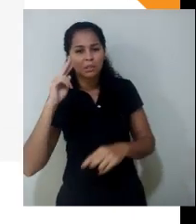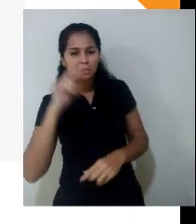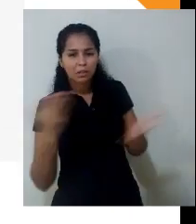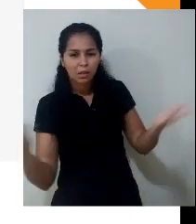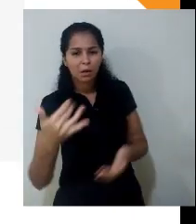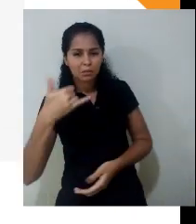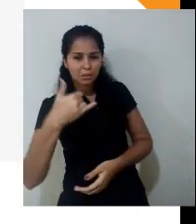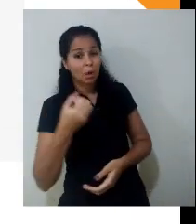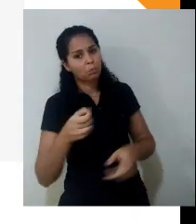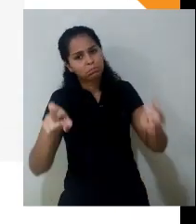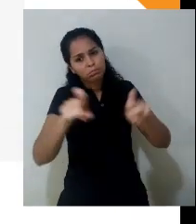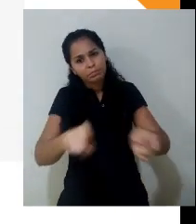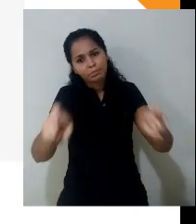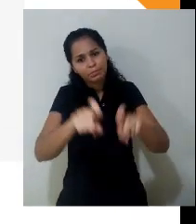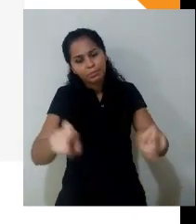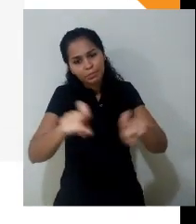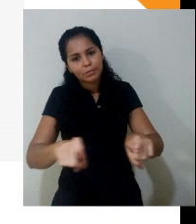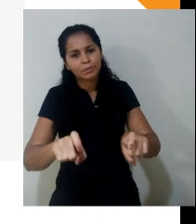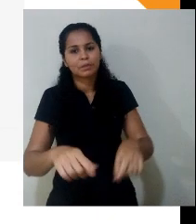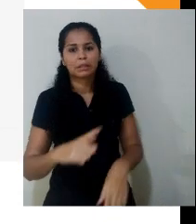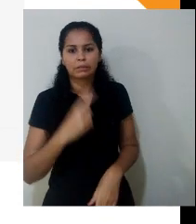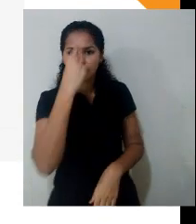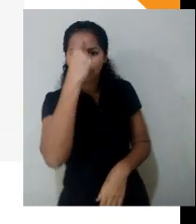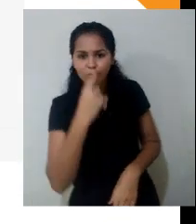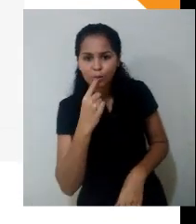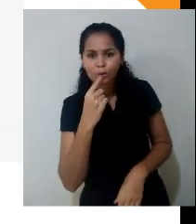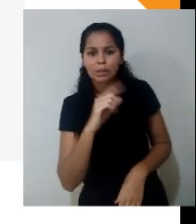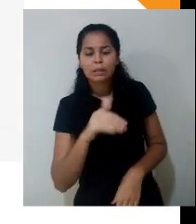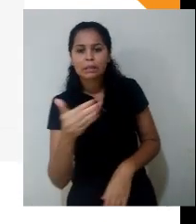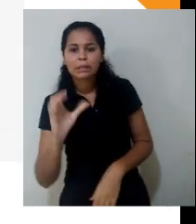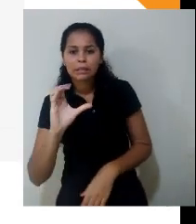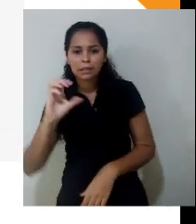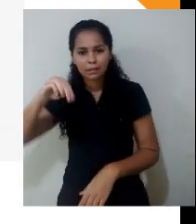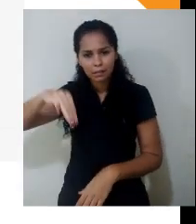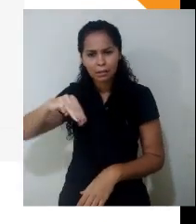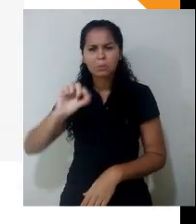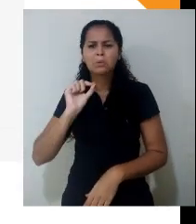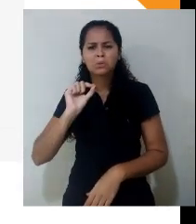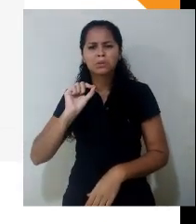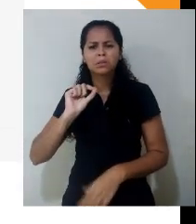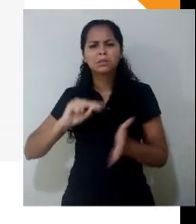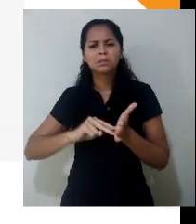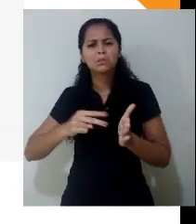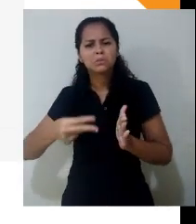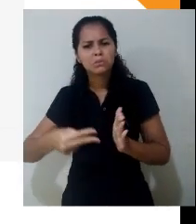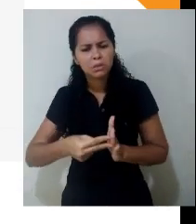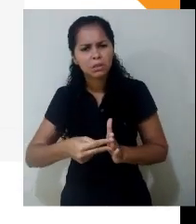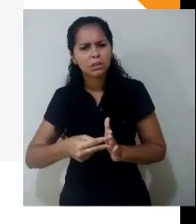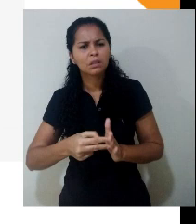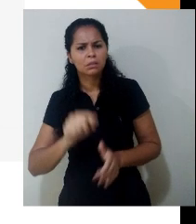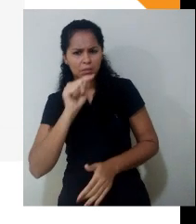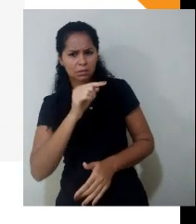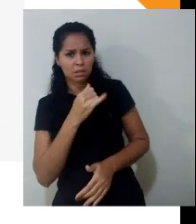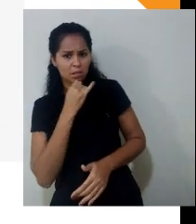computador, por uma figura com alguns centímetros de lado, né? Então, o que vai acontecer? Essa daí,